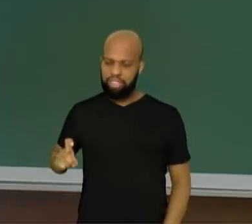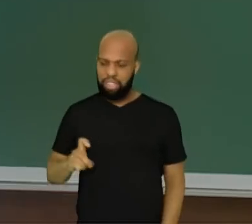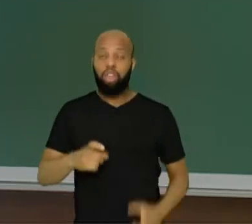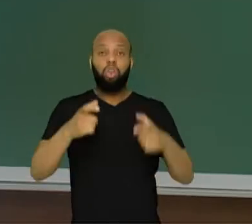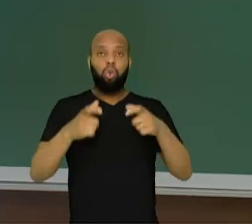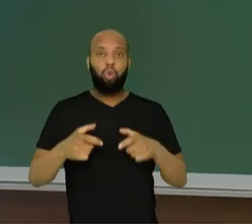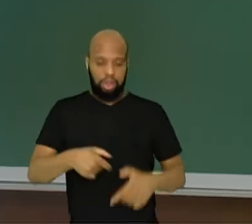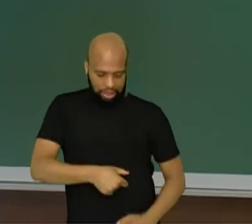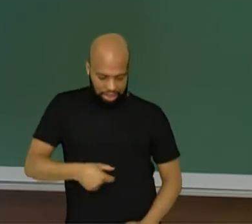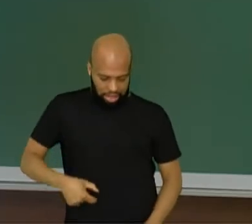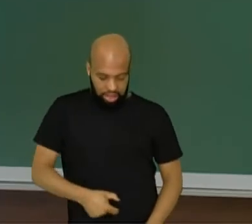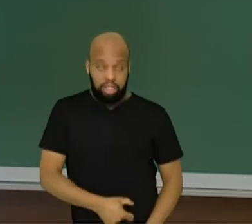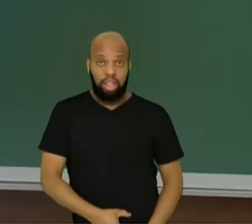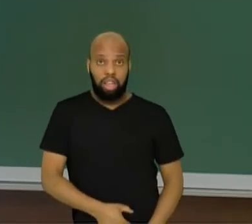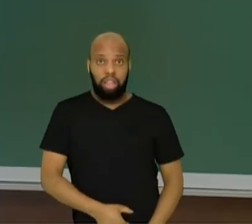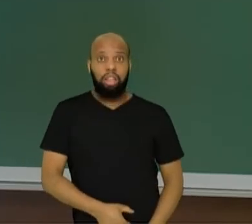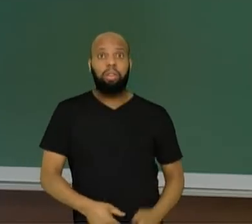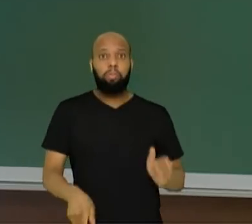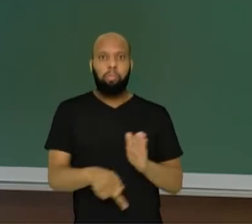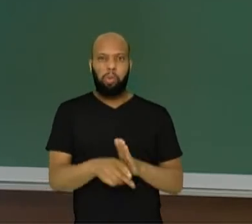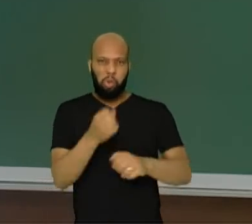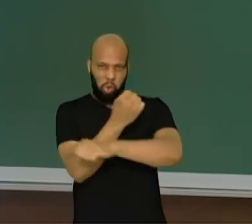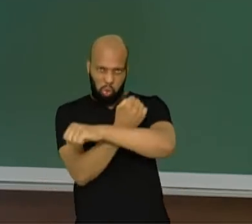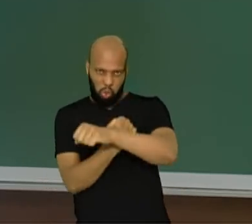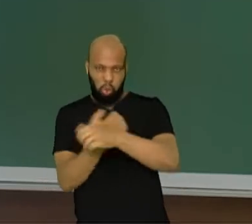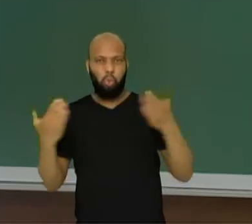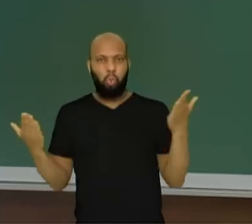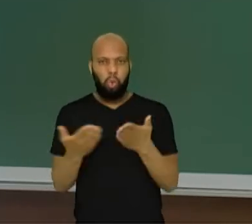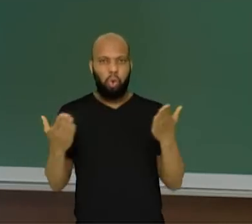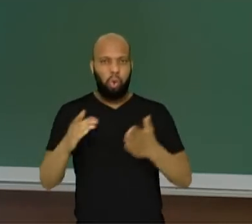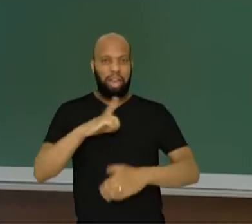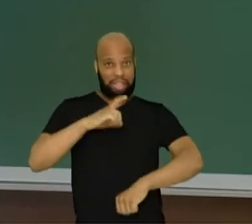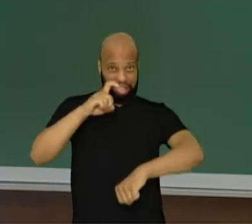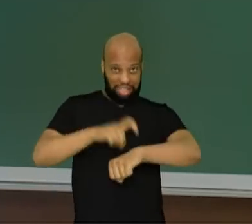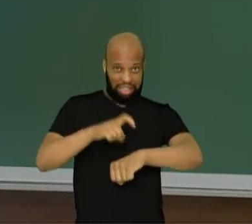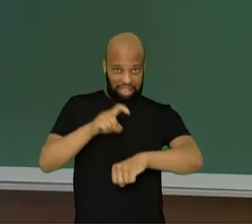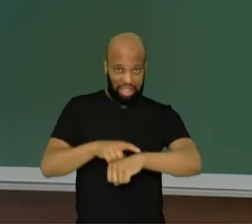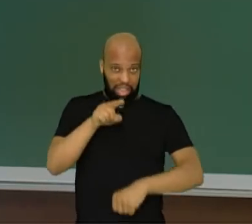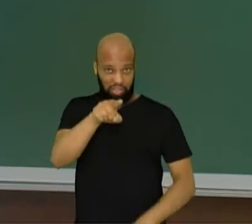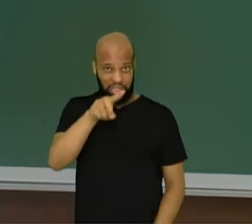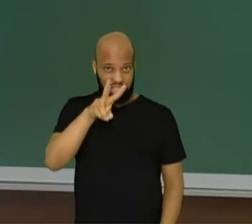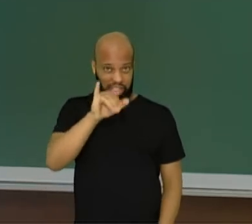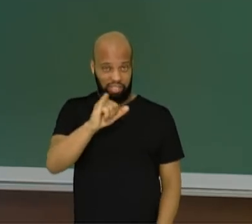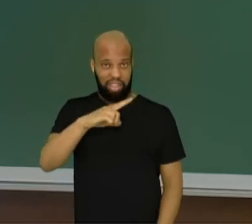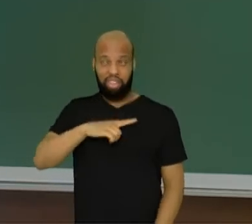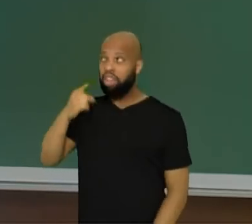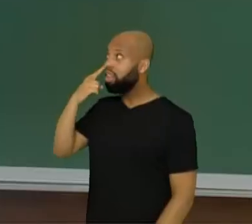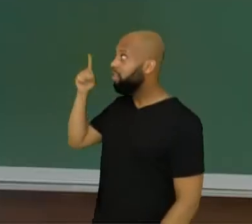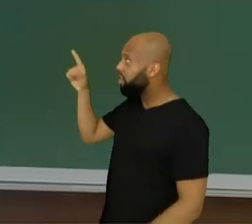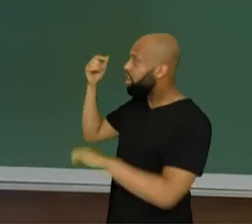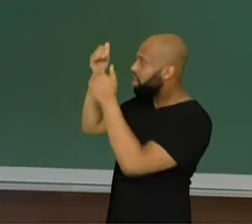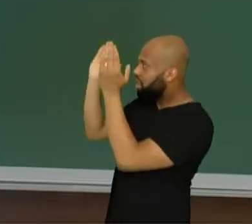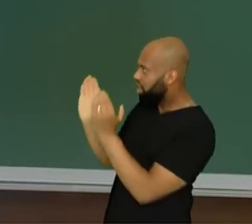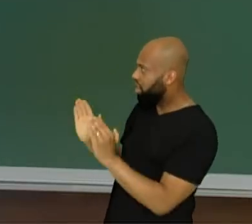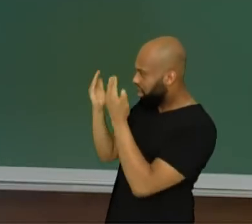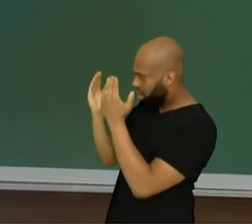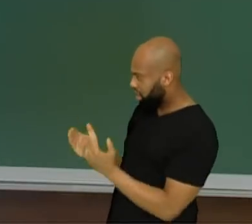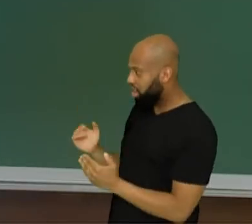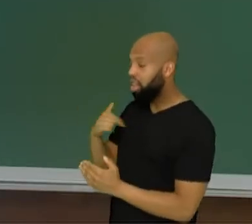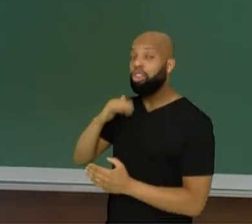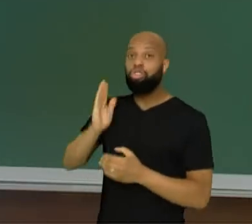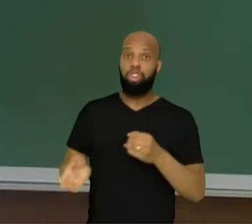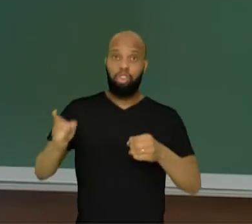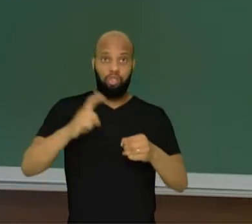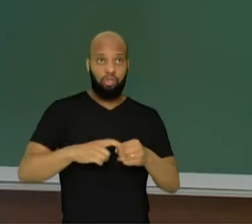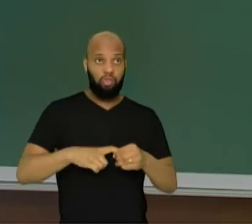intestino delgado do ser humano. Eu vou dar um tempinho, eu vou deixar essa tela com esses pontos para vocês analisarem e daqui a